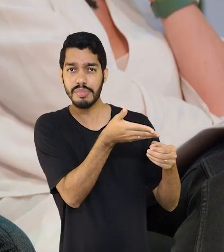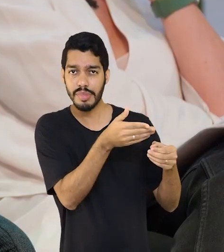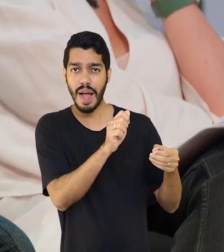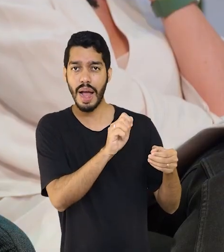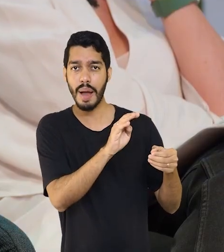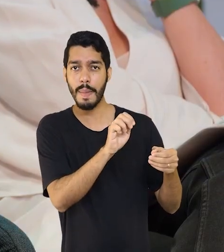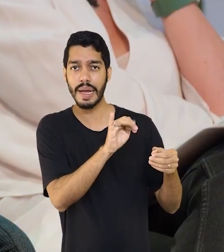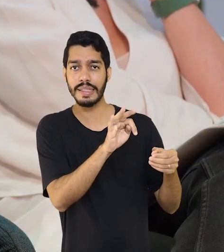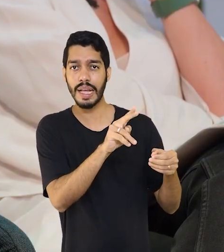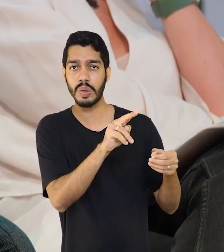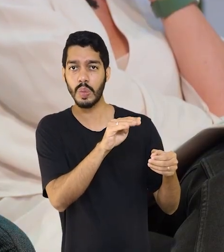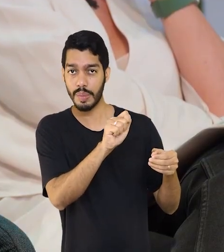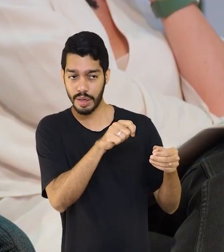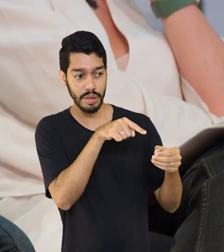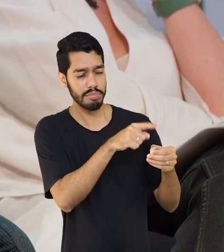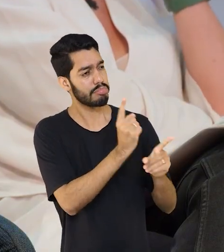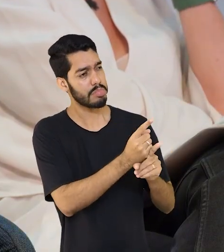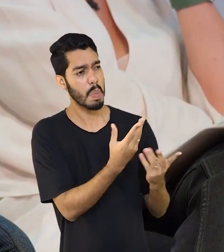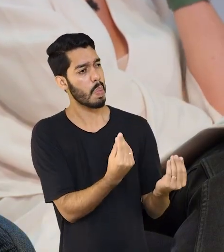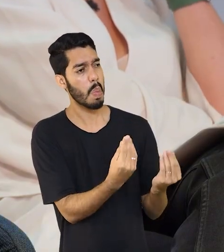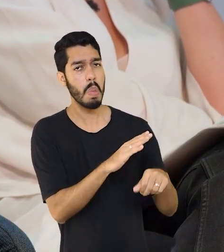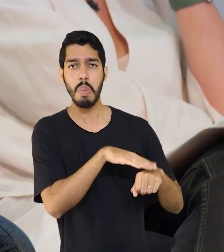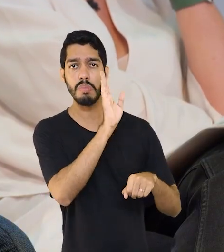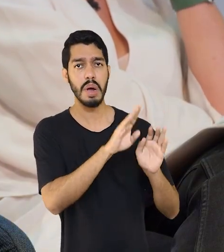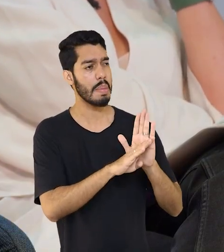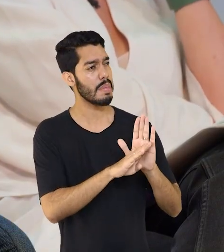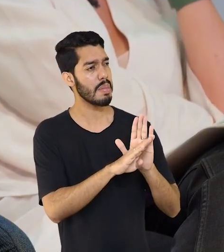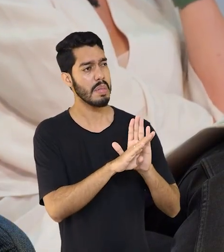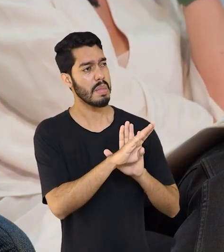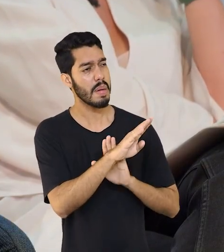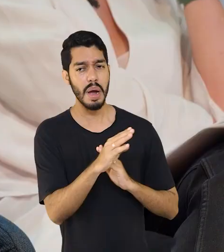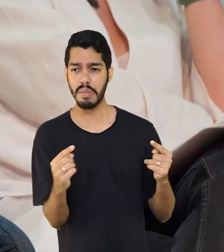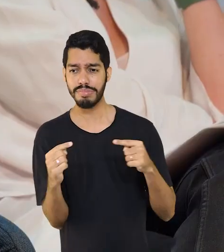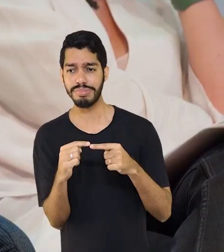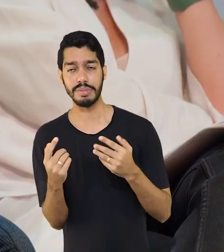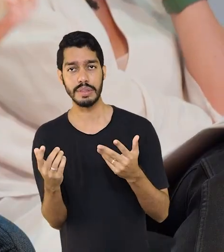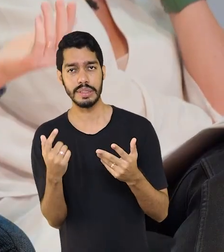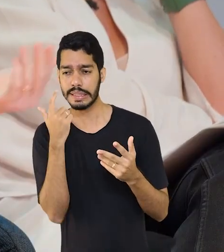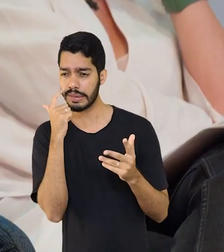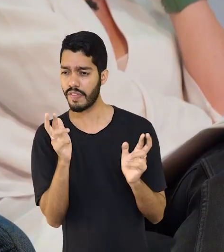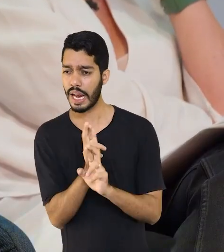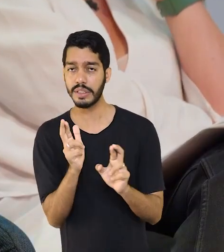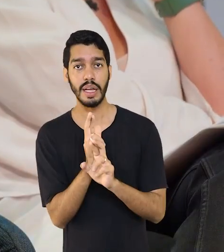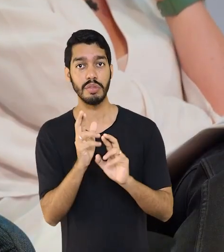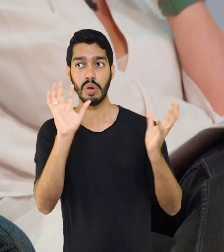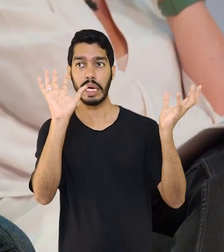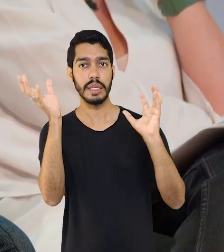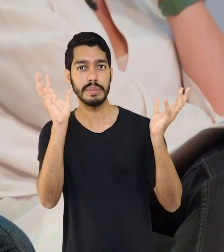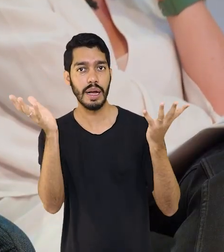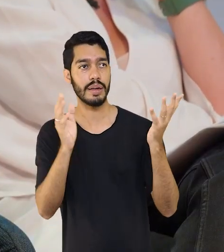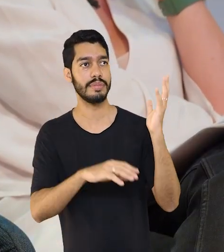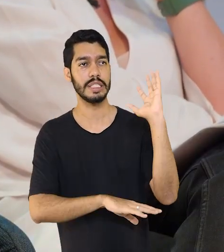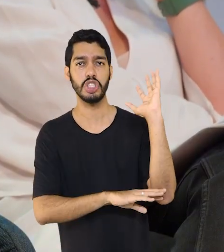da cidade de Abaetetuba, mesmo no município deles. E ele falando sobre o quanto ele via a relação disso com as mudanças climáticas, com